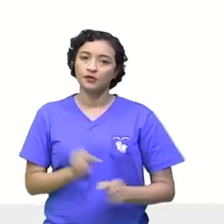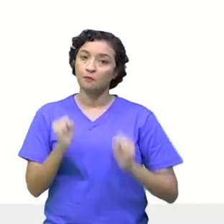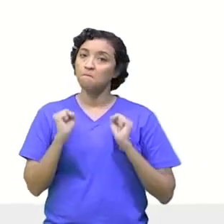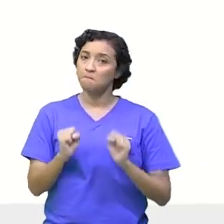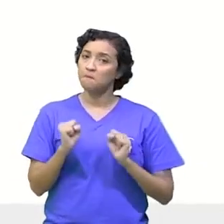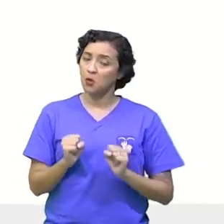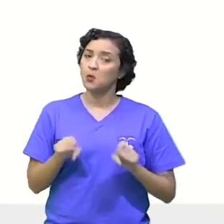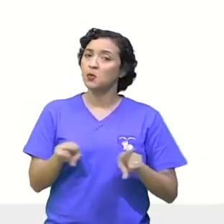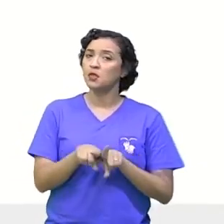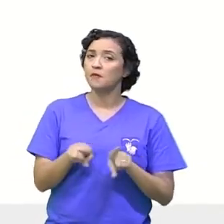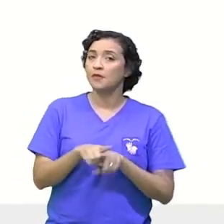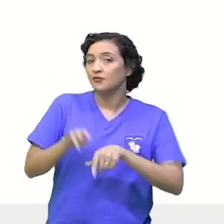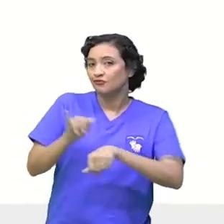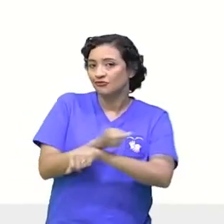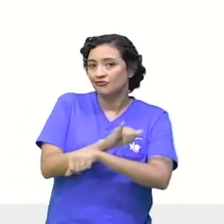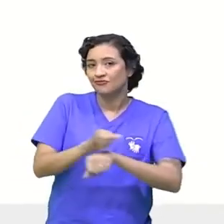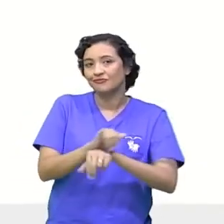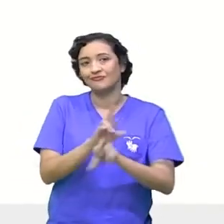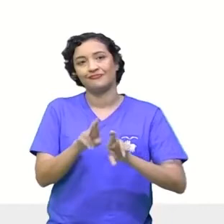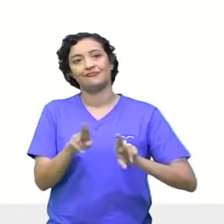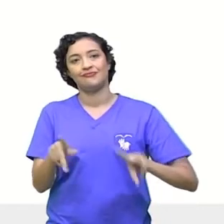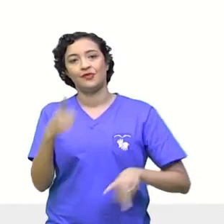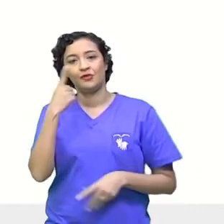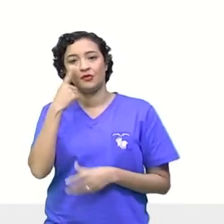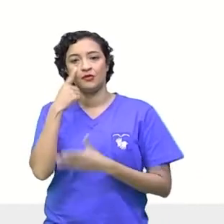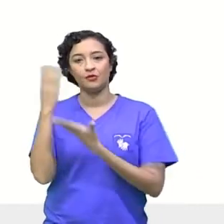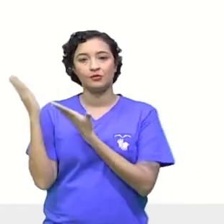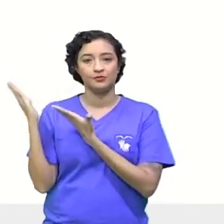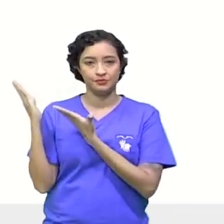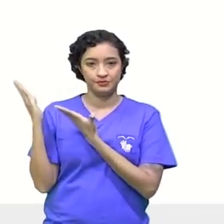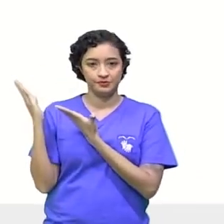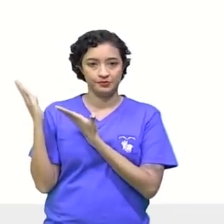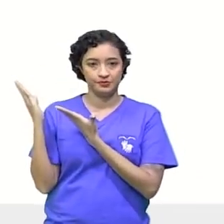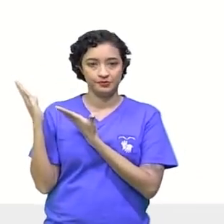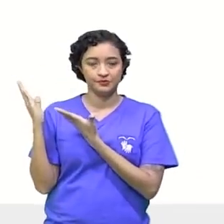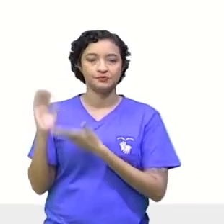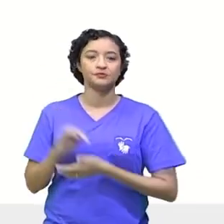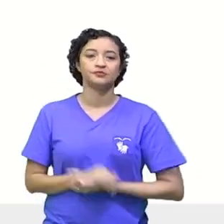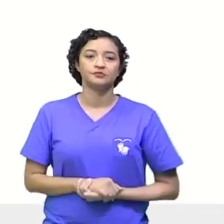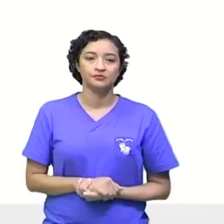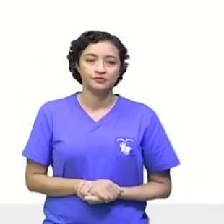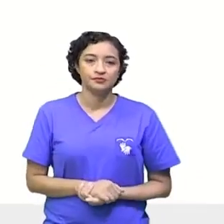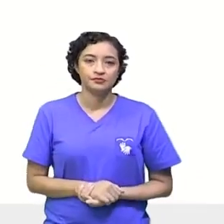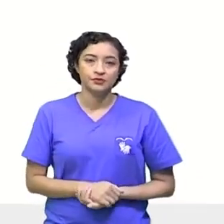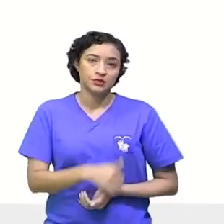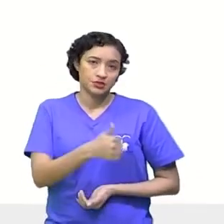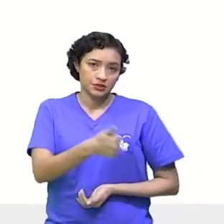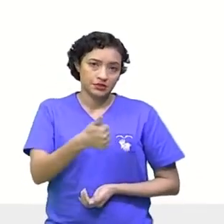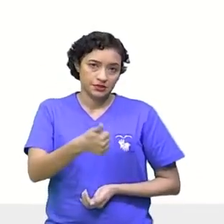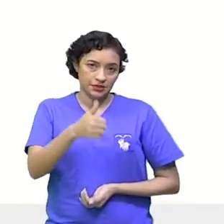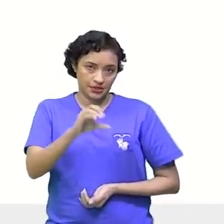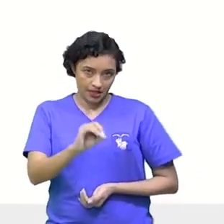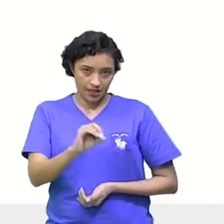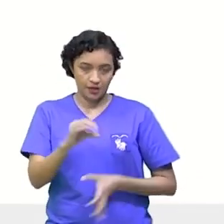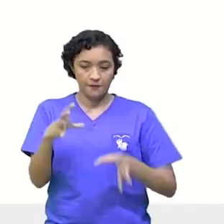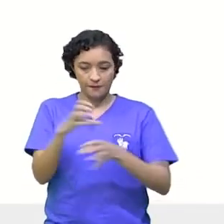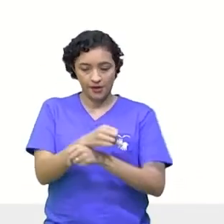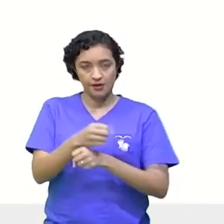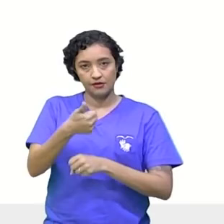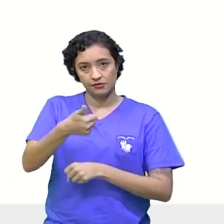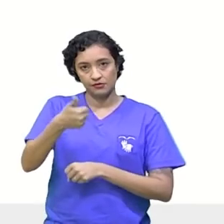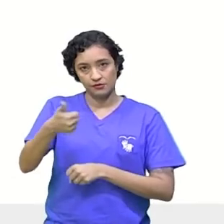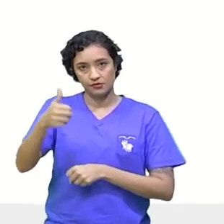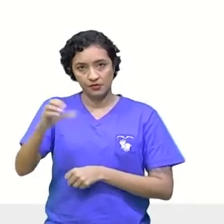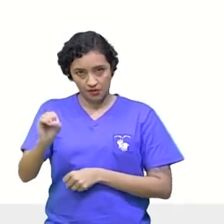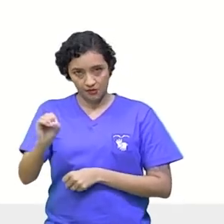né? 110 mais 110, olha aí, ó. 1 com mais 1, 2. 1 mais 1, 2, ficaria quanto?